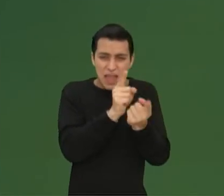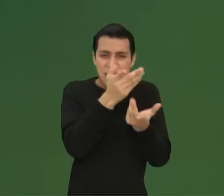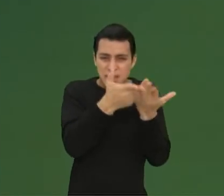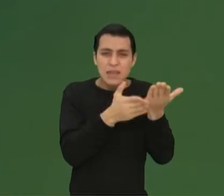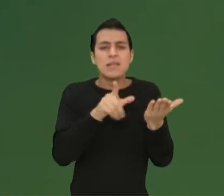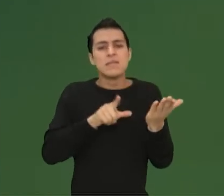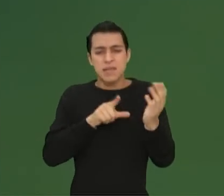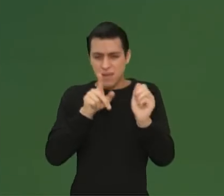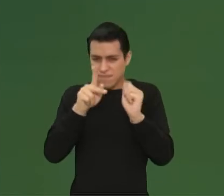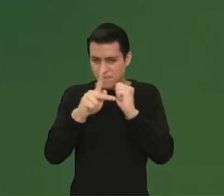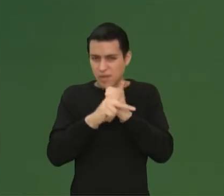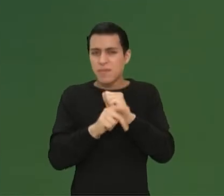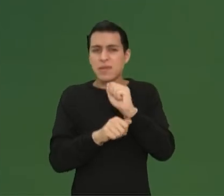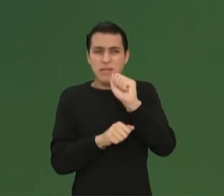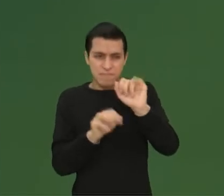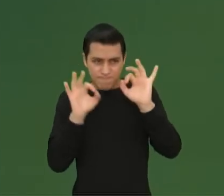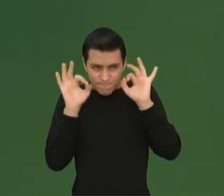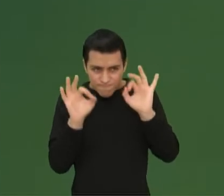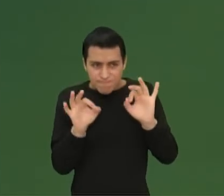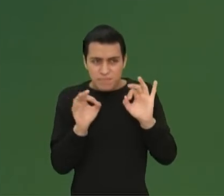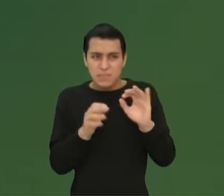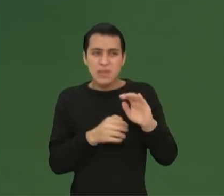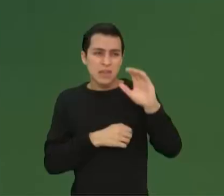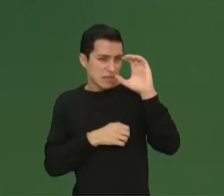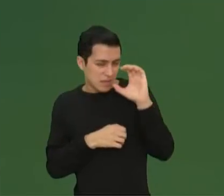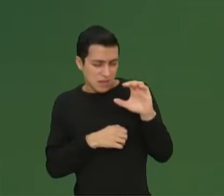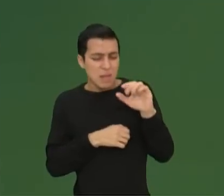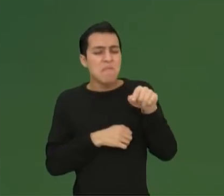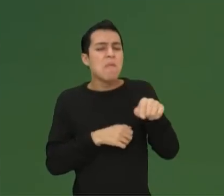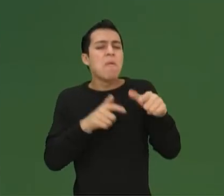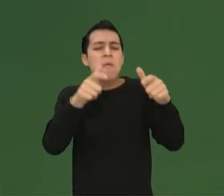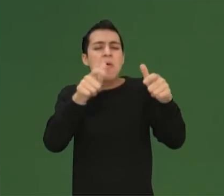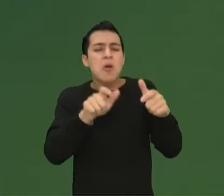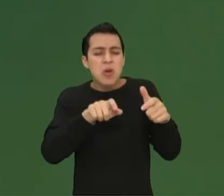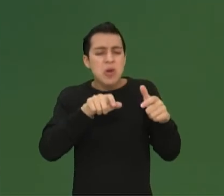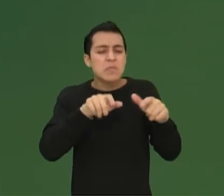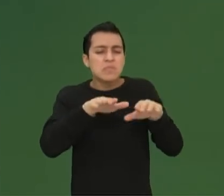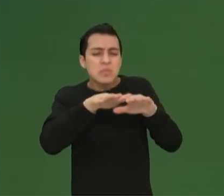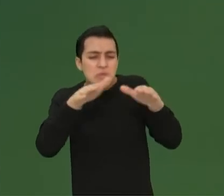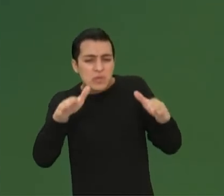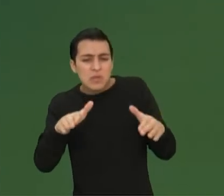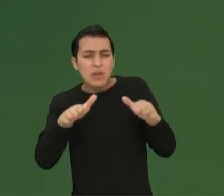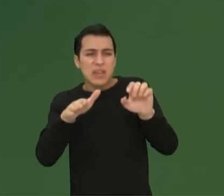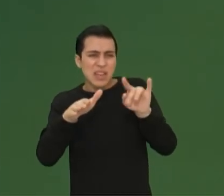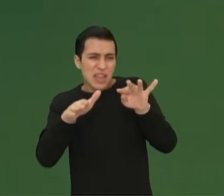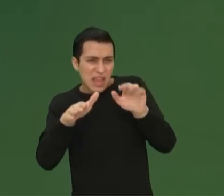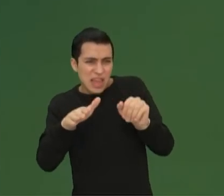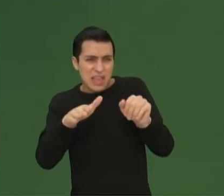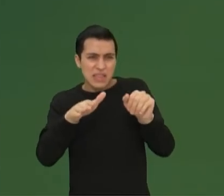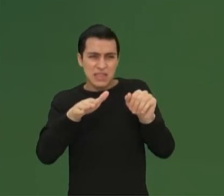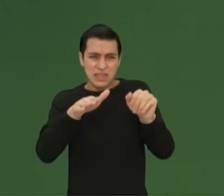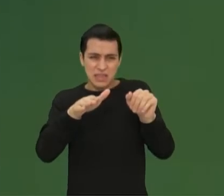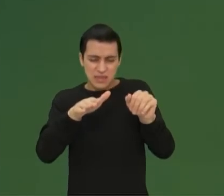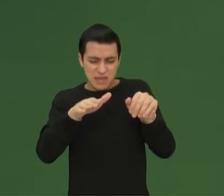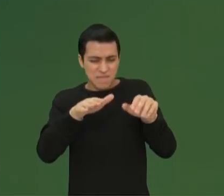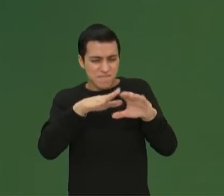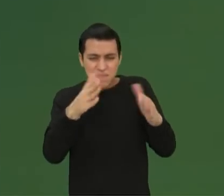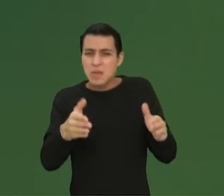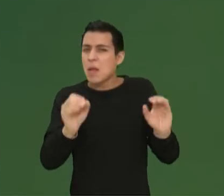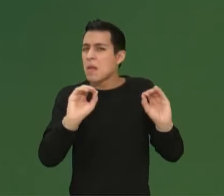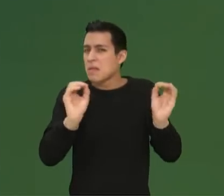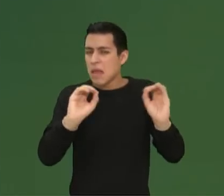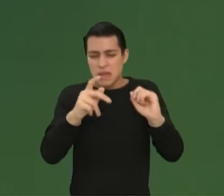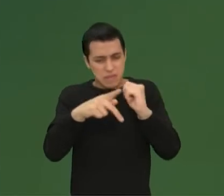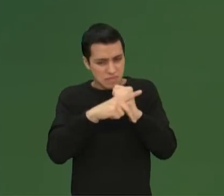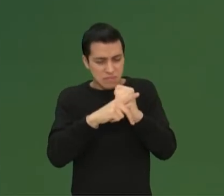preposição a. Está correto mesmo. Letra C, o prato estava sobre esta mesa. Não apareceu a preposição, não